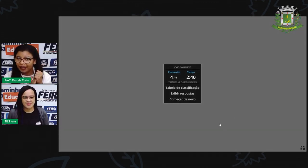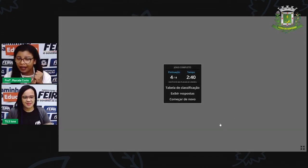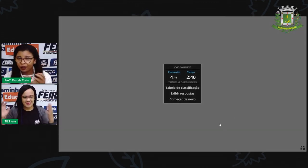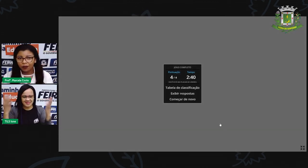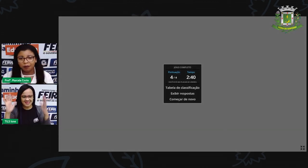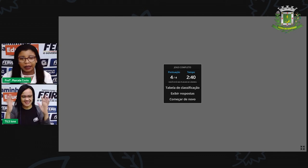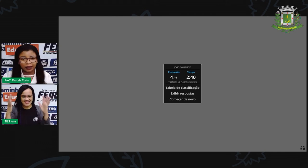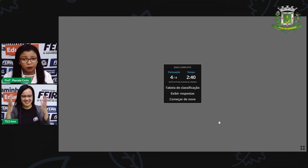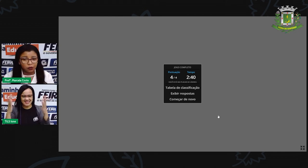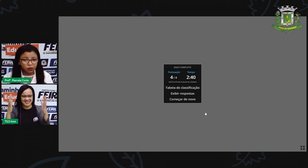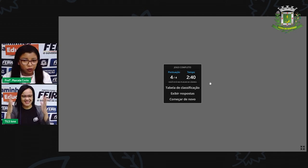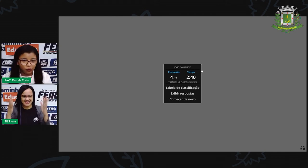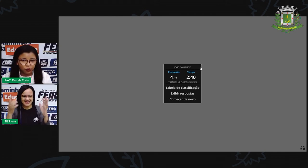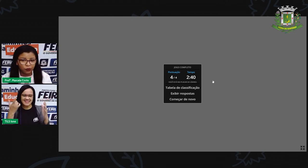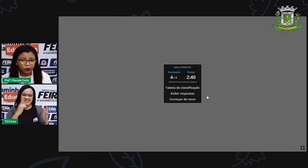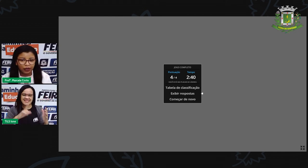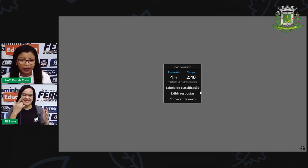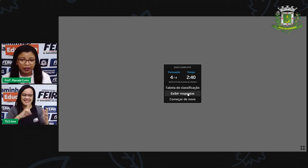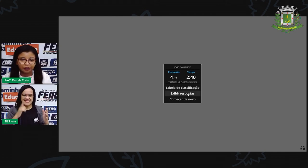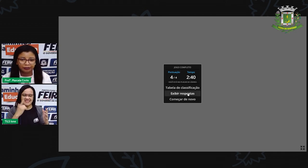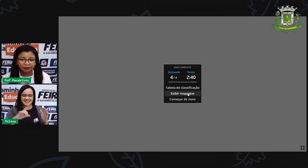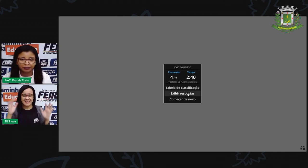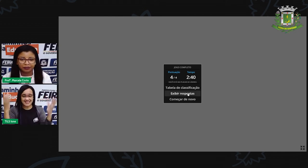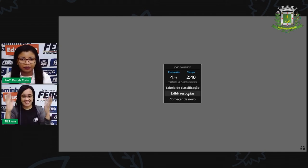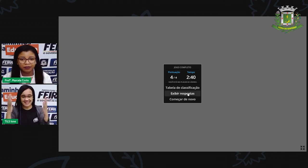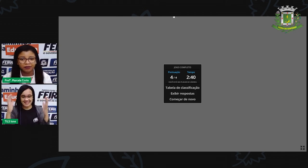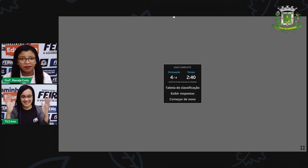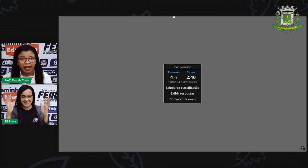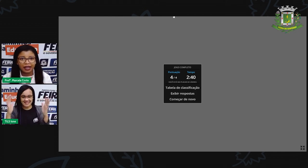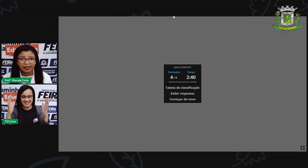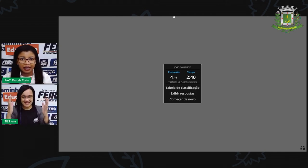Eba! Completamos o jogo e